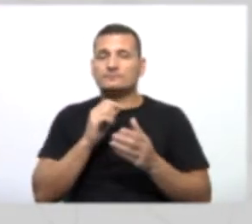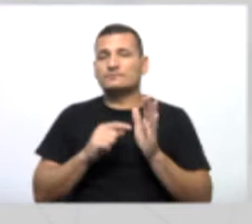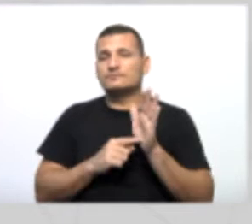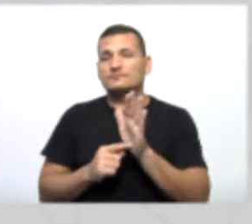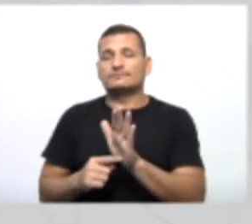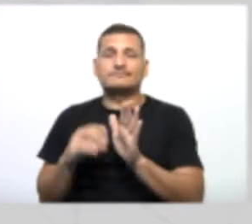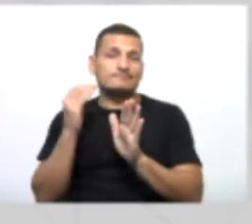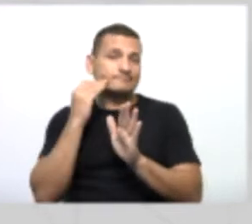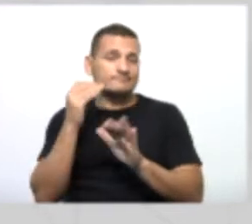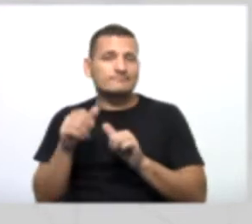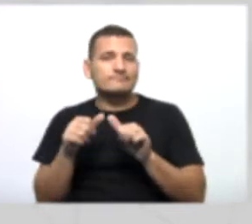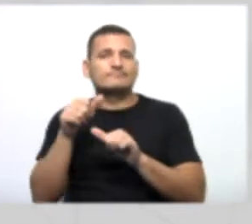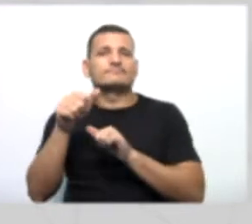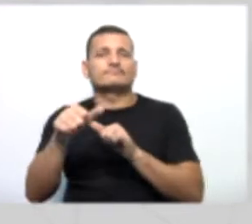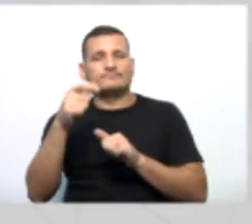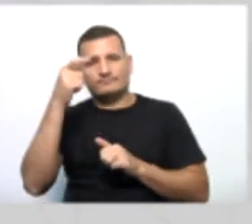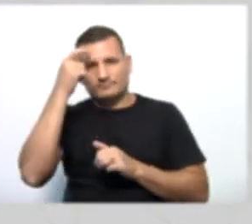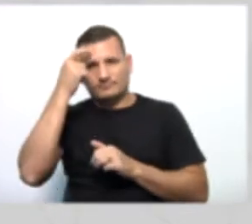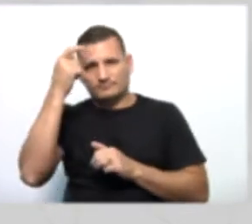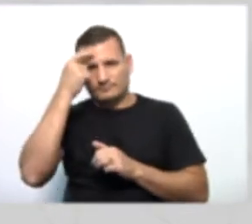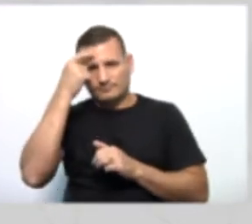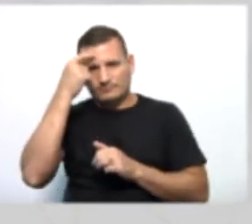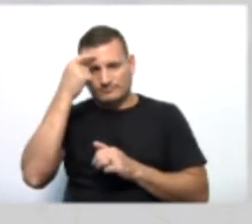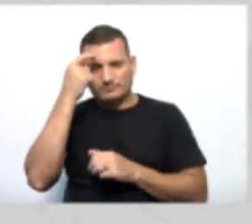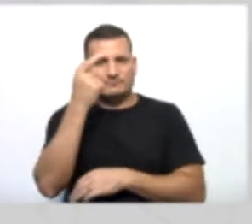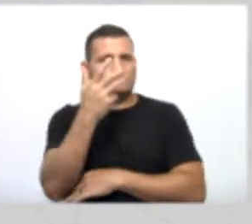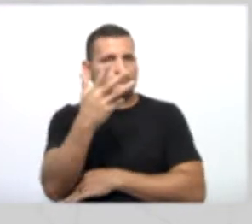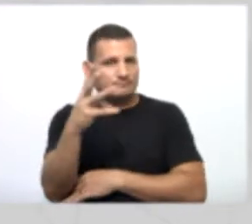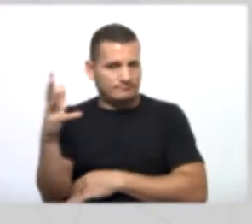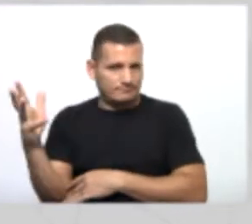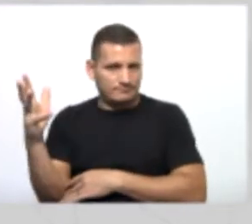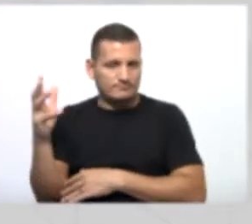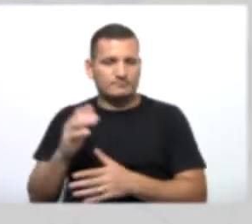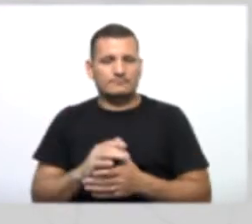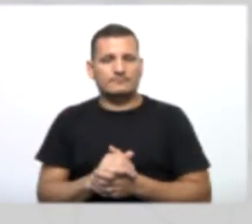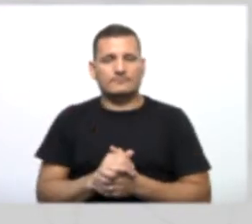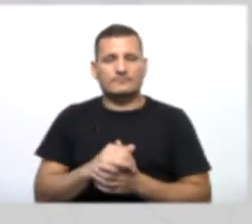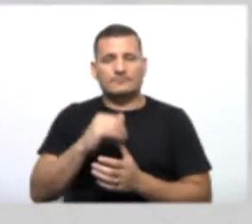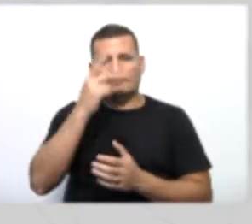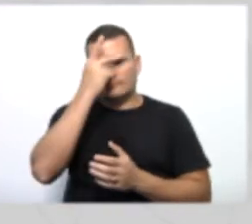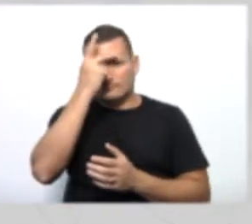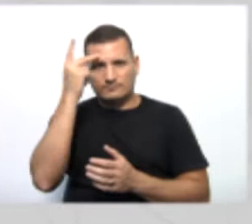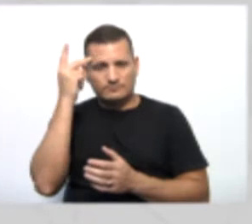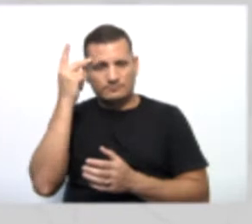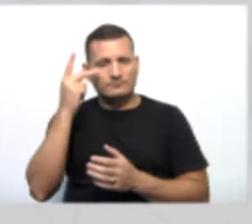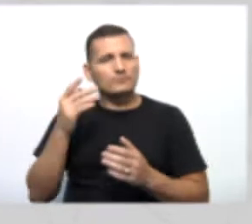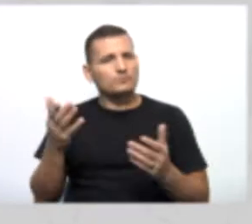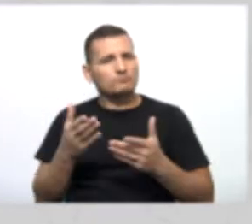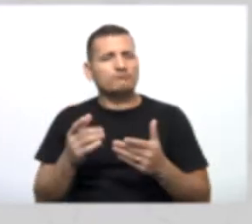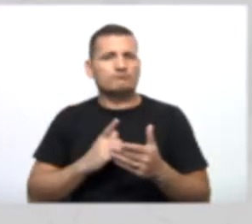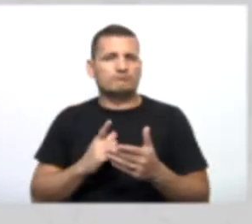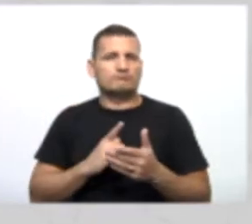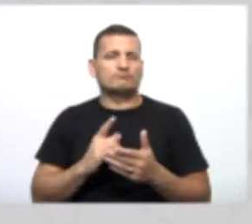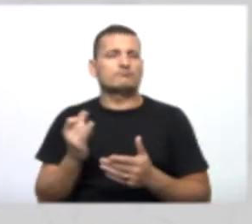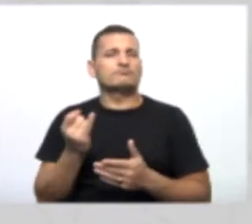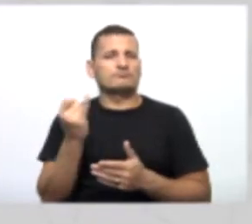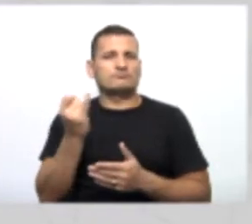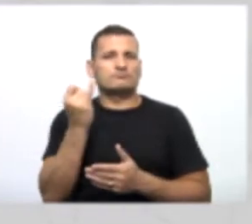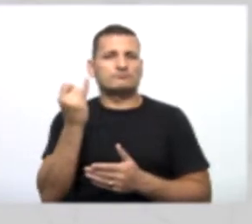uma mudança da consciência ambiental. As pessoas têm sido de fundamental importância na